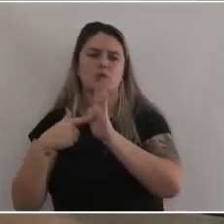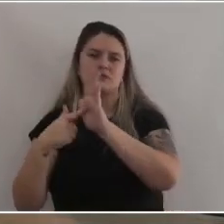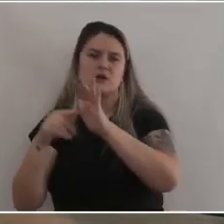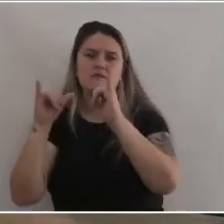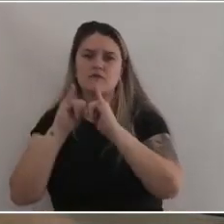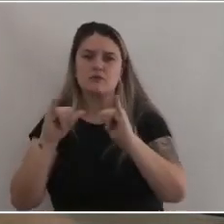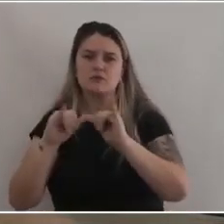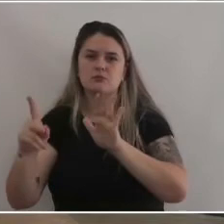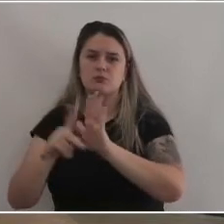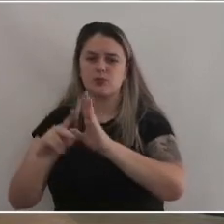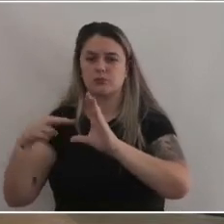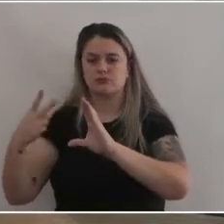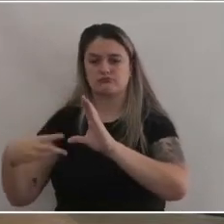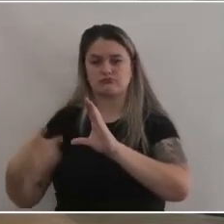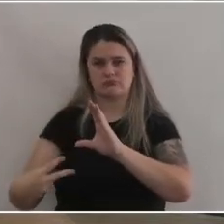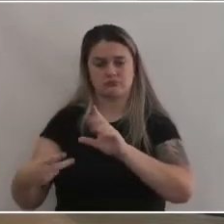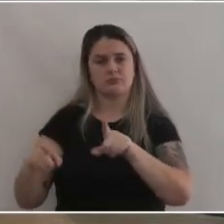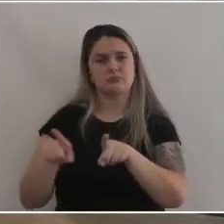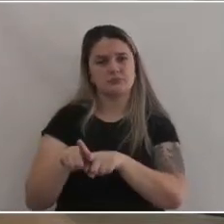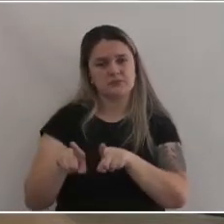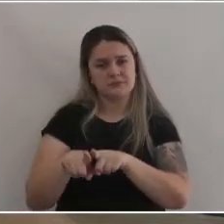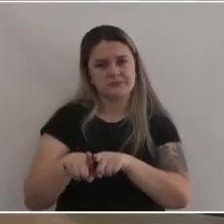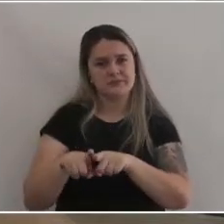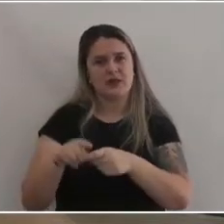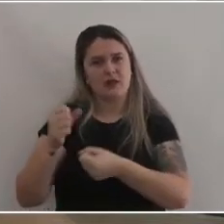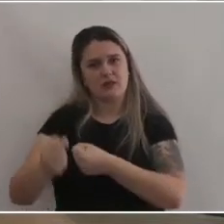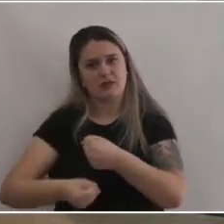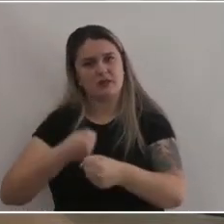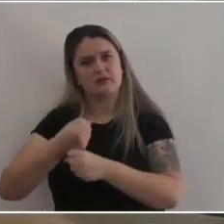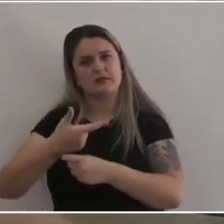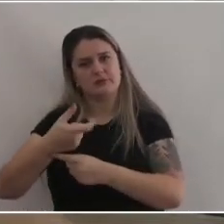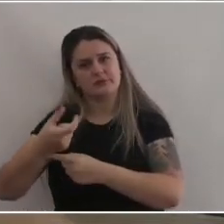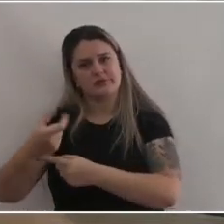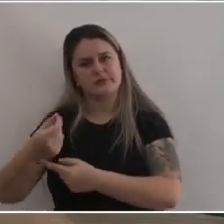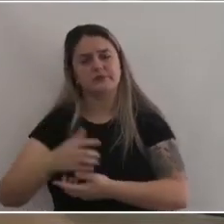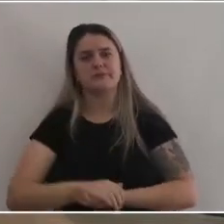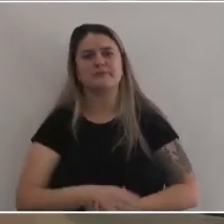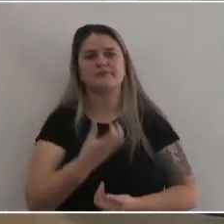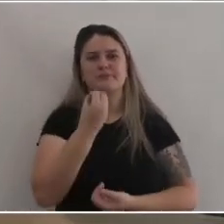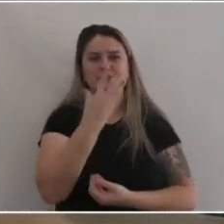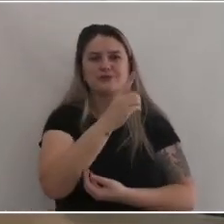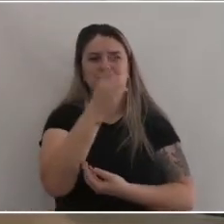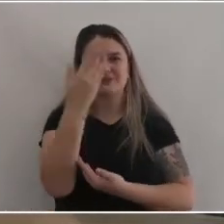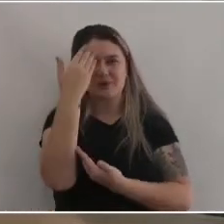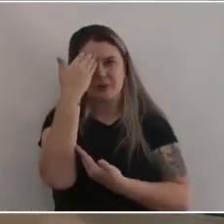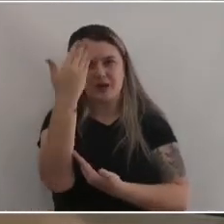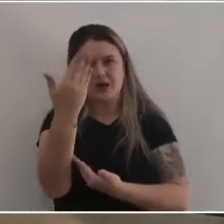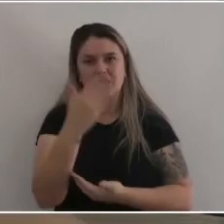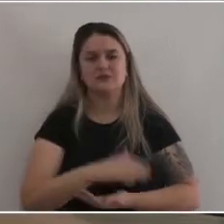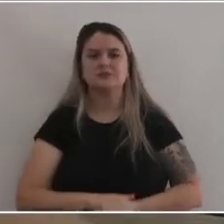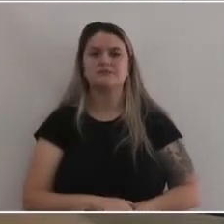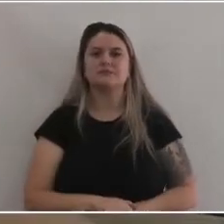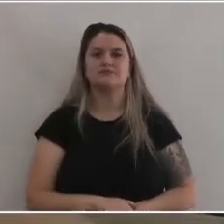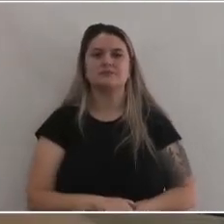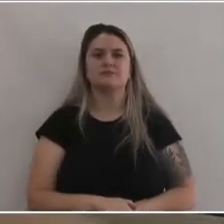terceiro quadrimestre, como também do exercício de 2020. Bom dia a todos, obrigado.